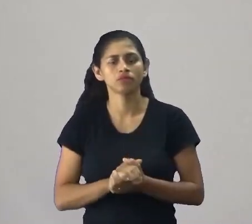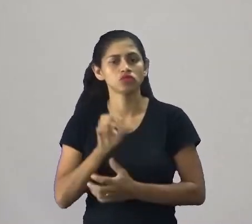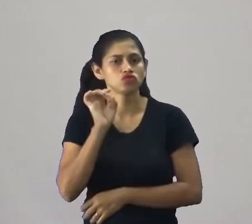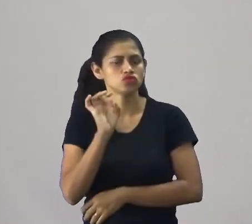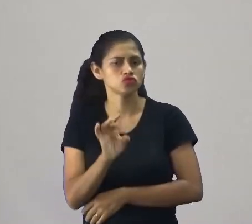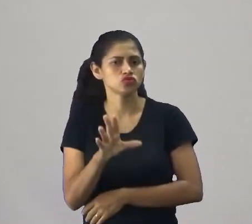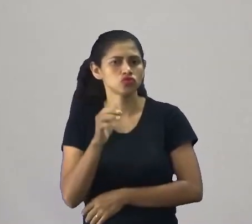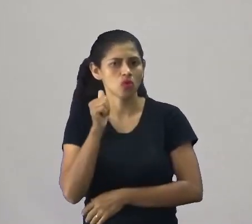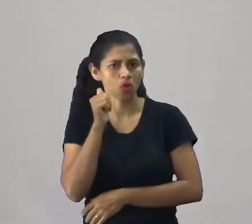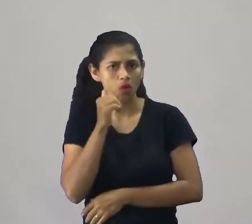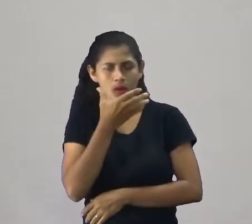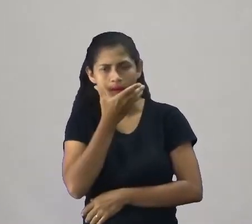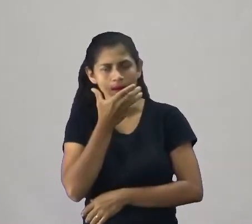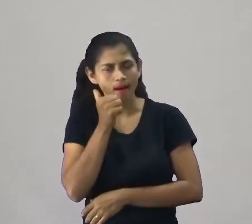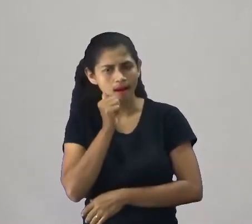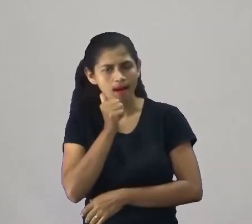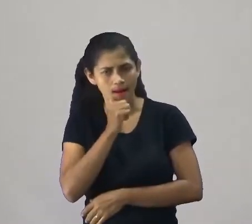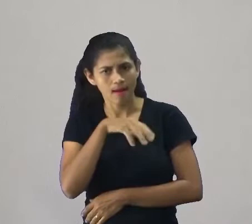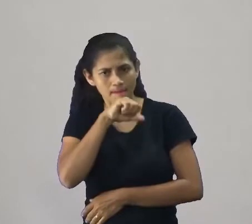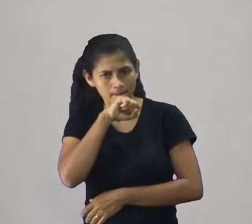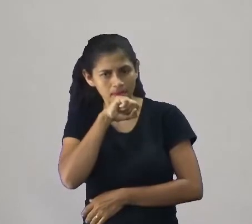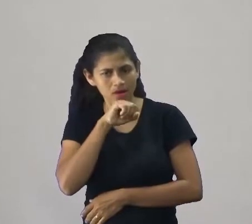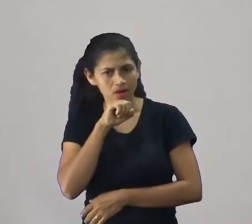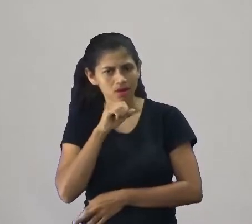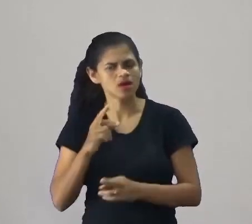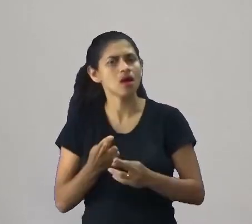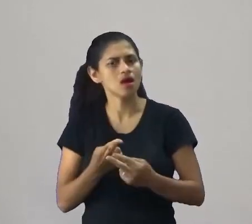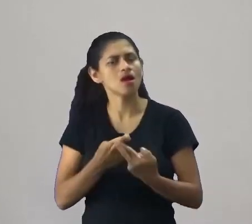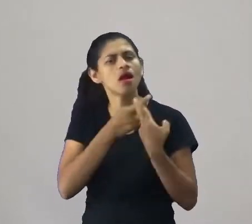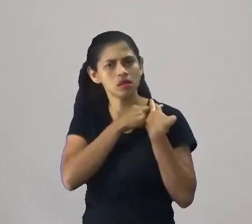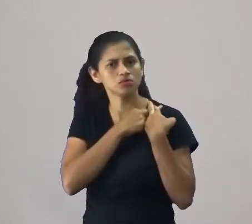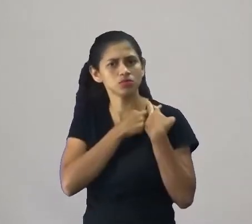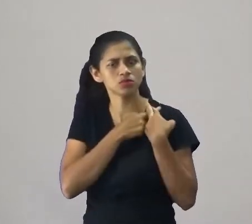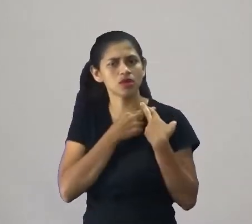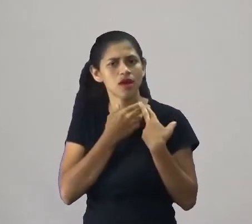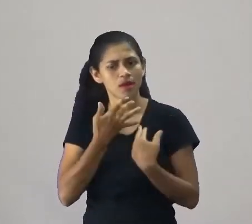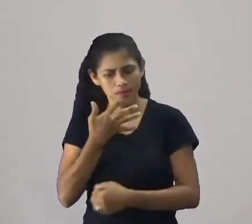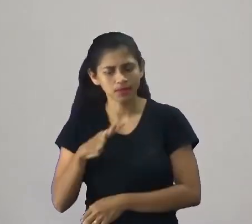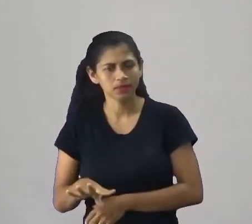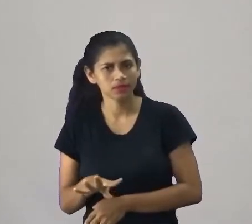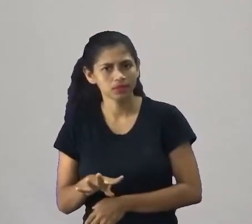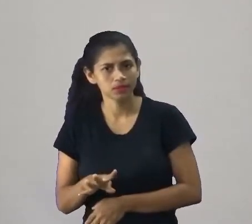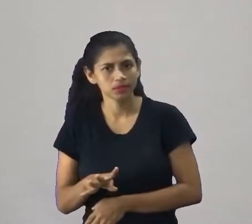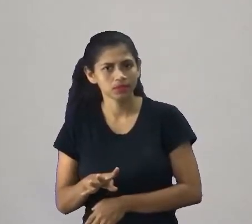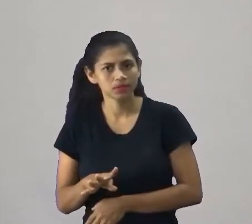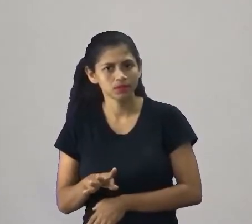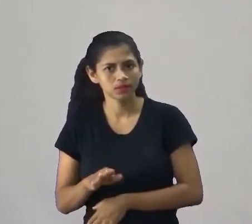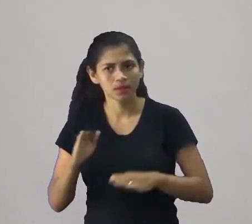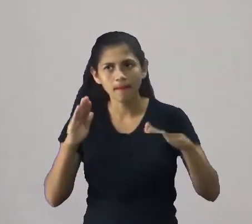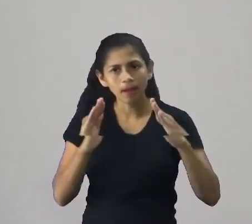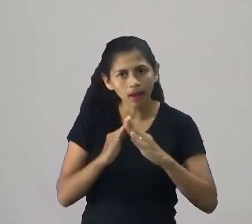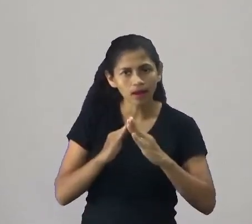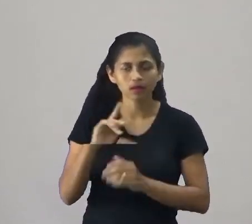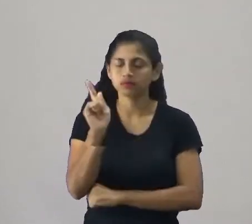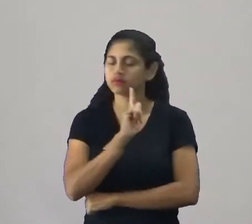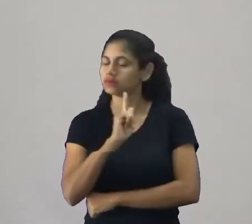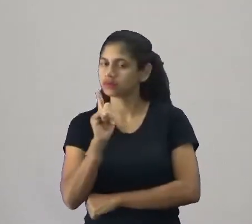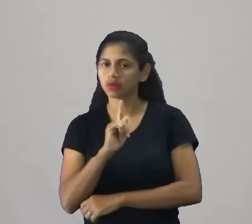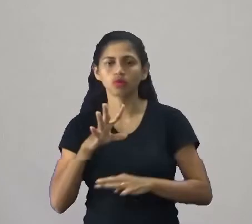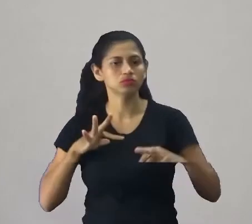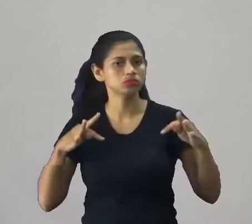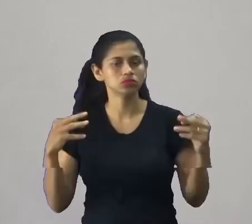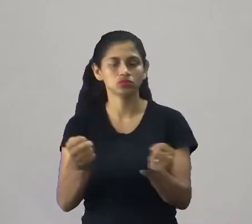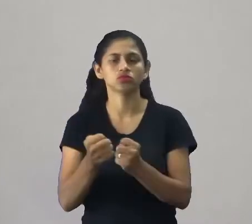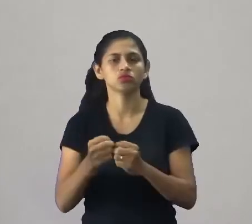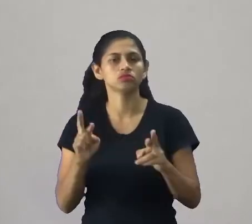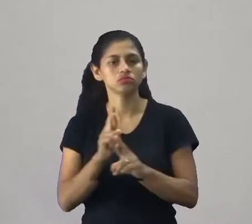que é responsável pela criança? Não. É só a mãe que é responsável pela casa? Não. Todos os envolvidos ali naquela casa, naquela relação,